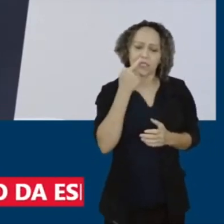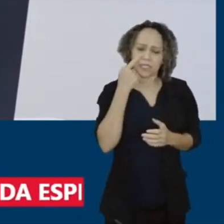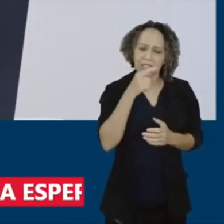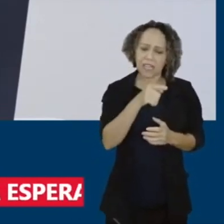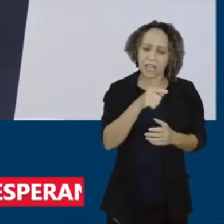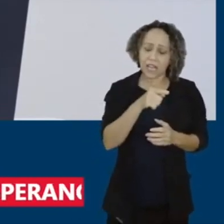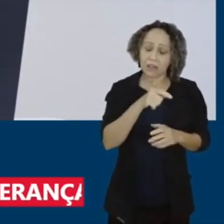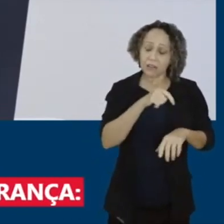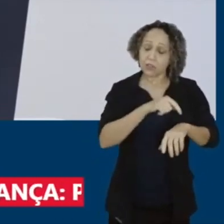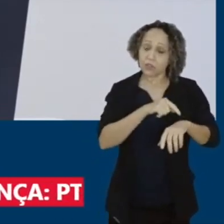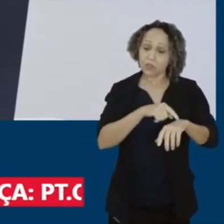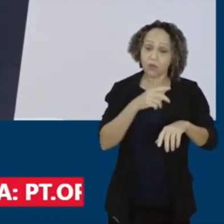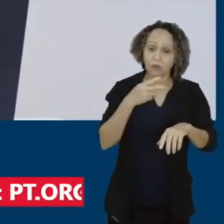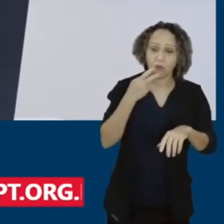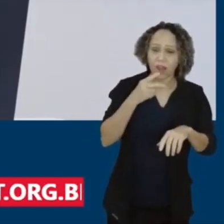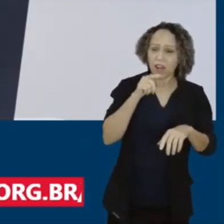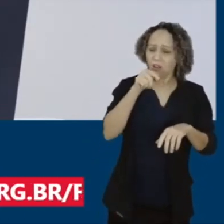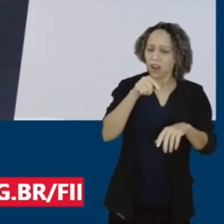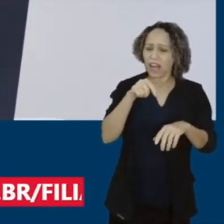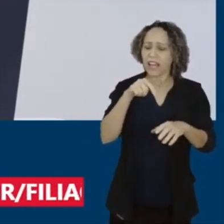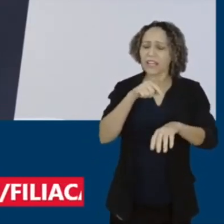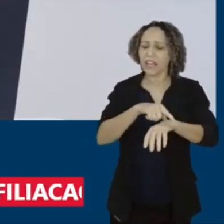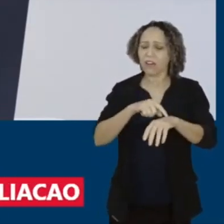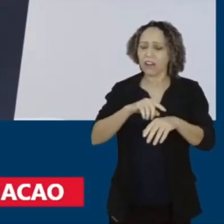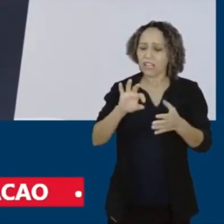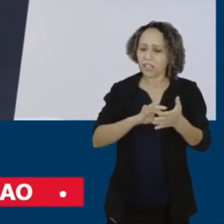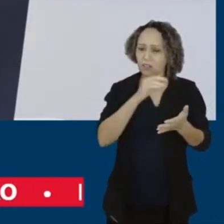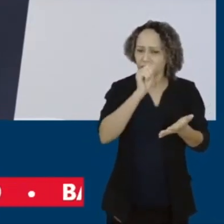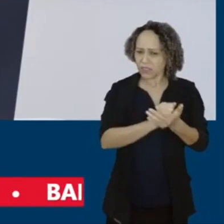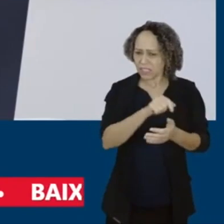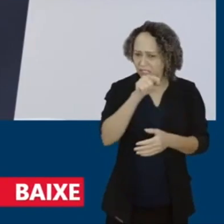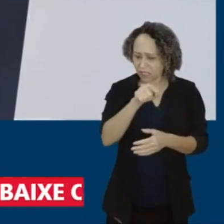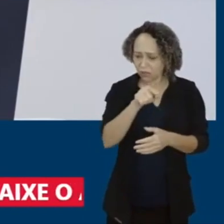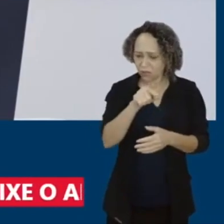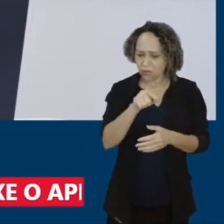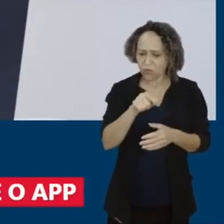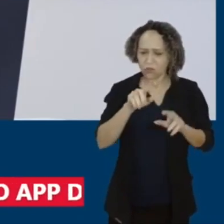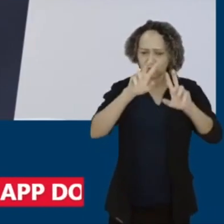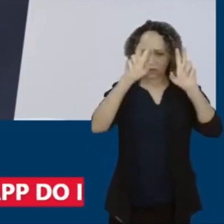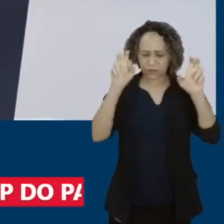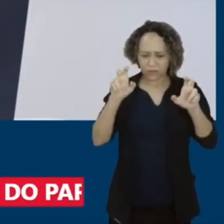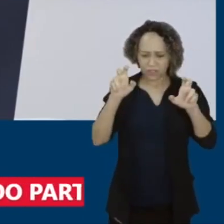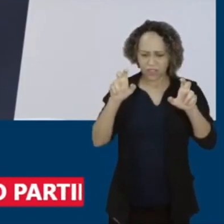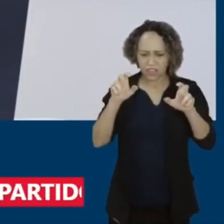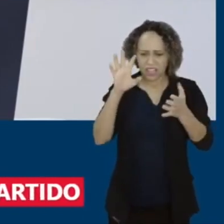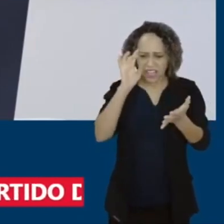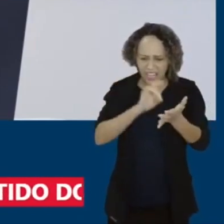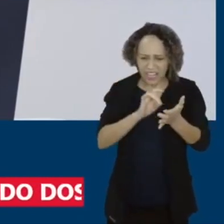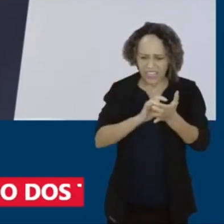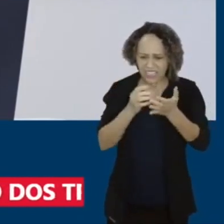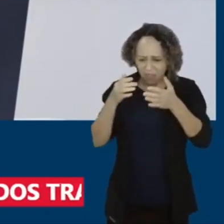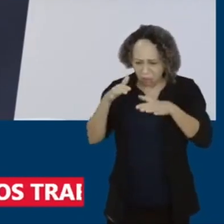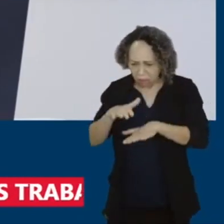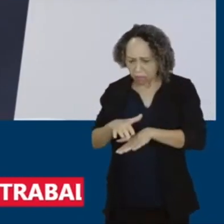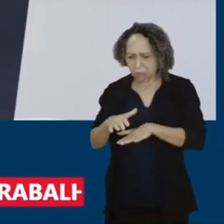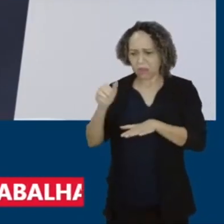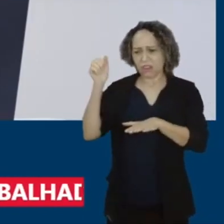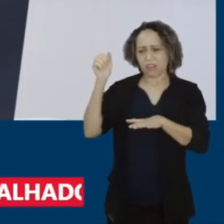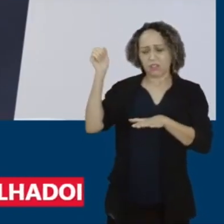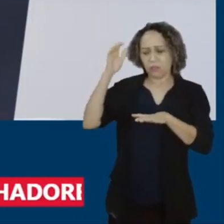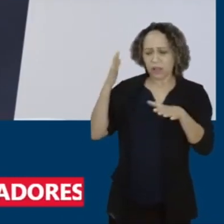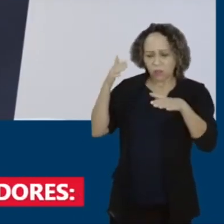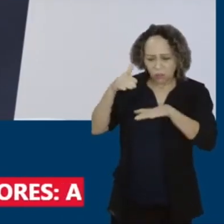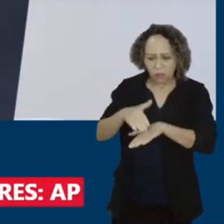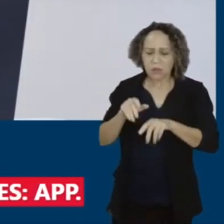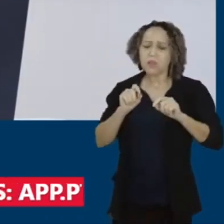filiação. O senhor defendeu um movimento que modifique, abre aspas, essa realidade submissa do Brasil, fecha aspas. Como